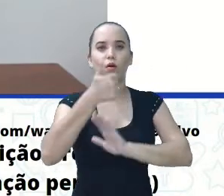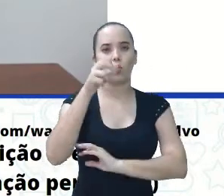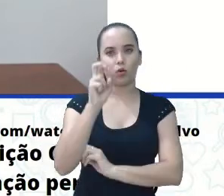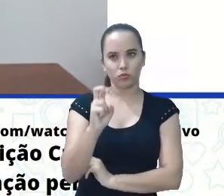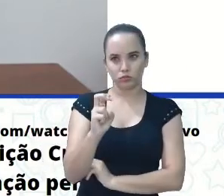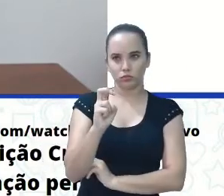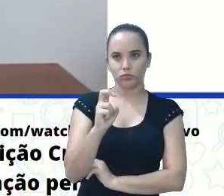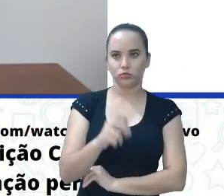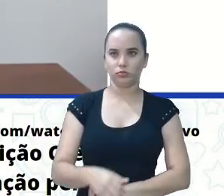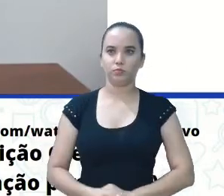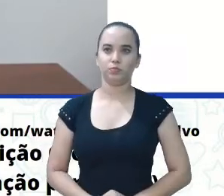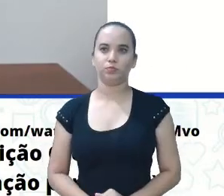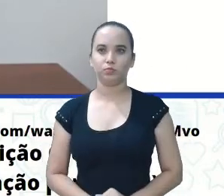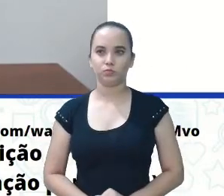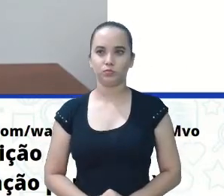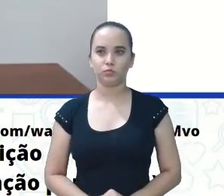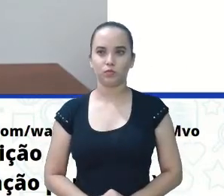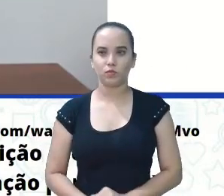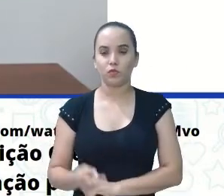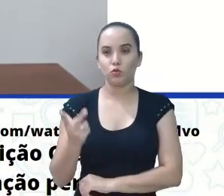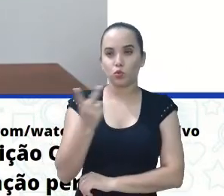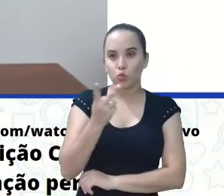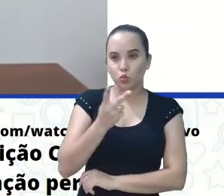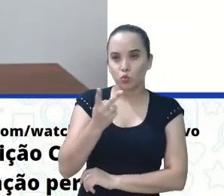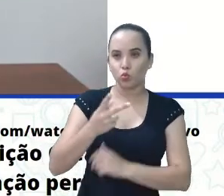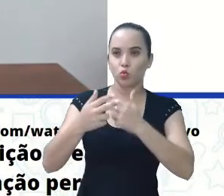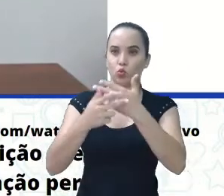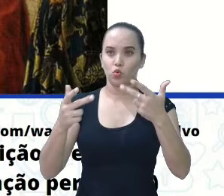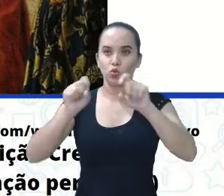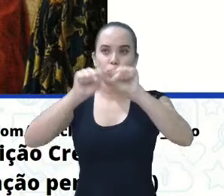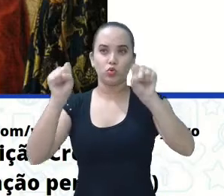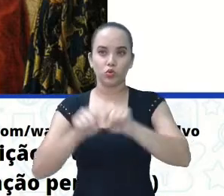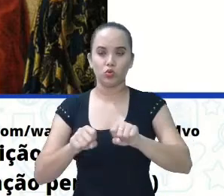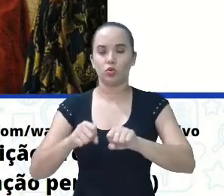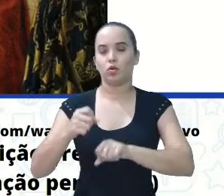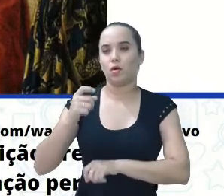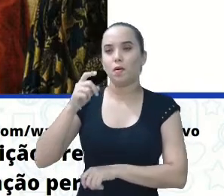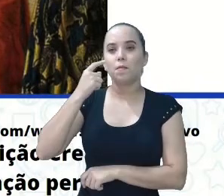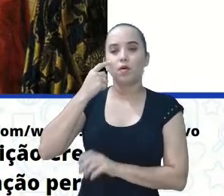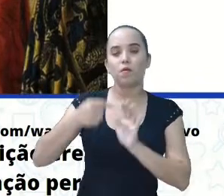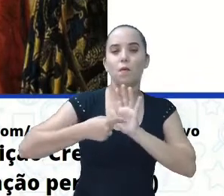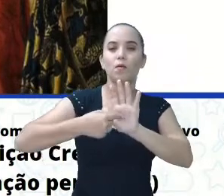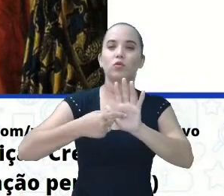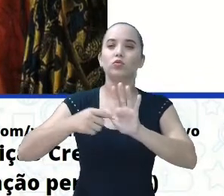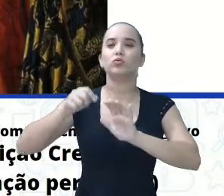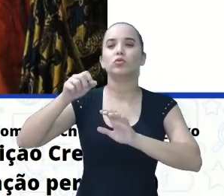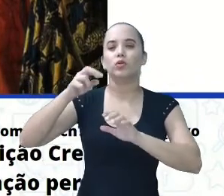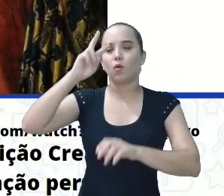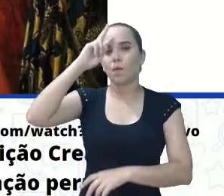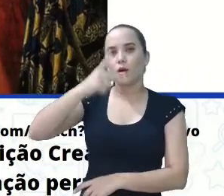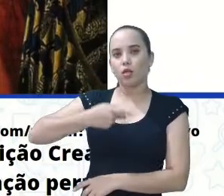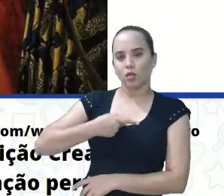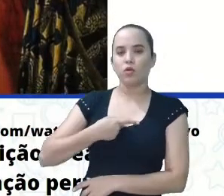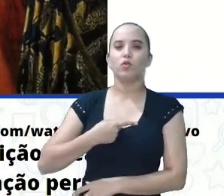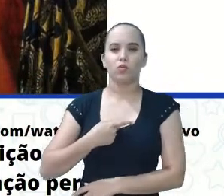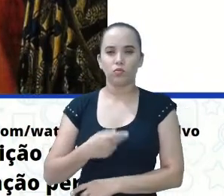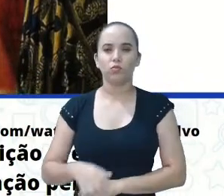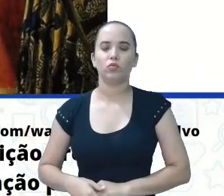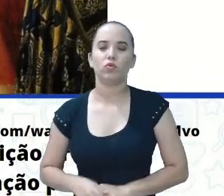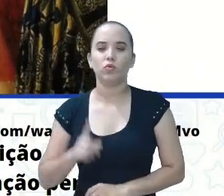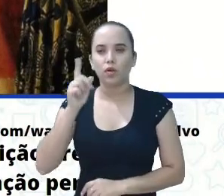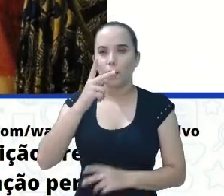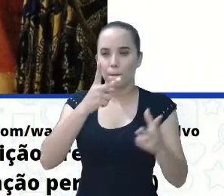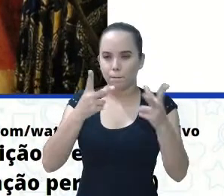XV. 2 sistemas conceituais ilustram a aplicação do pensamento humanístico nas artes: a